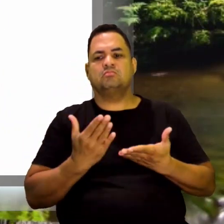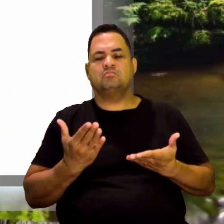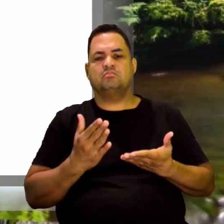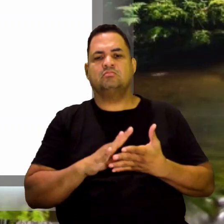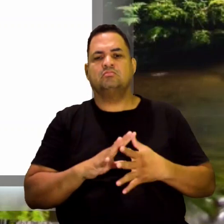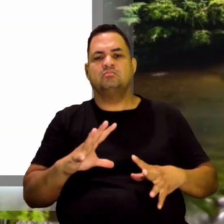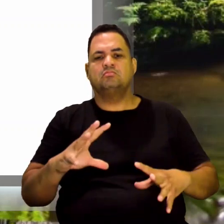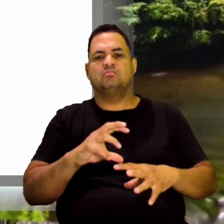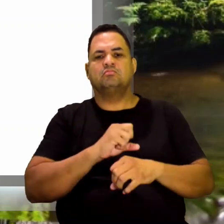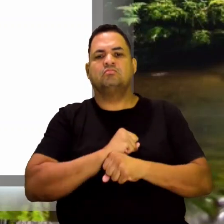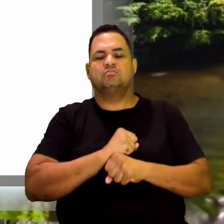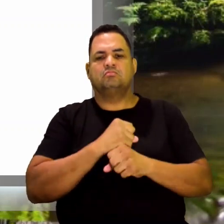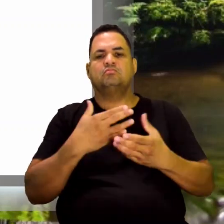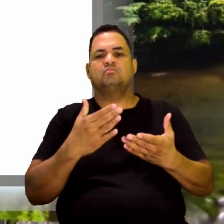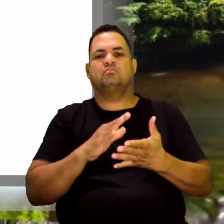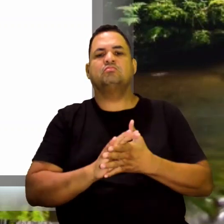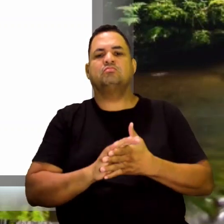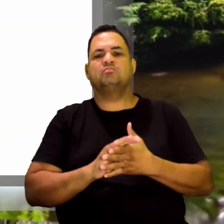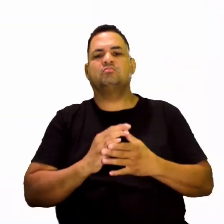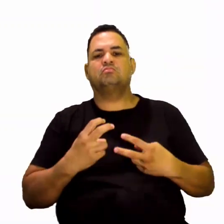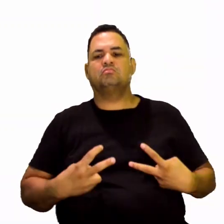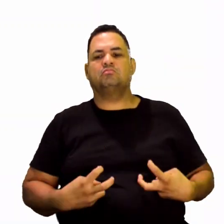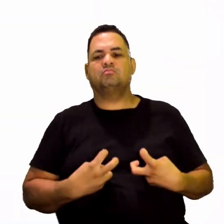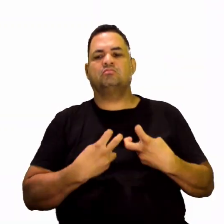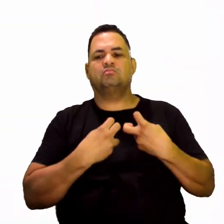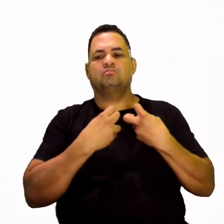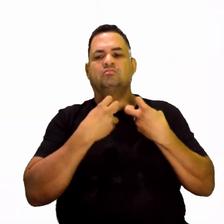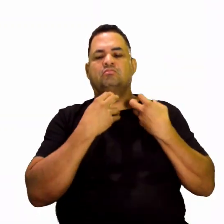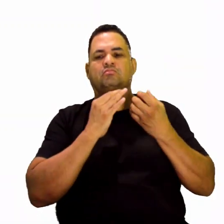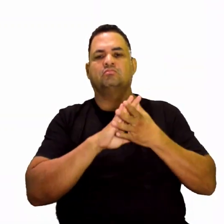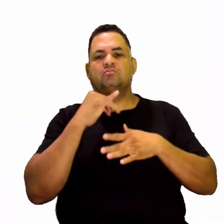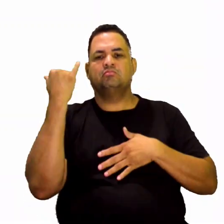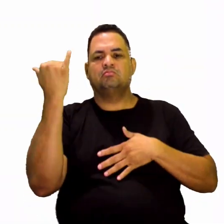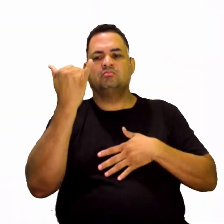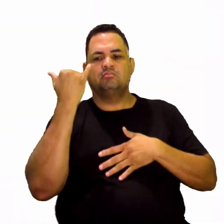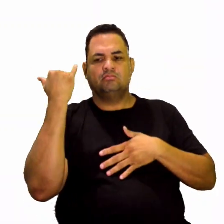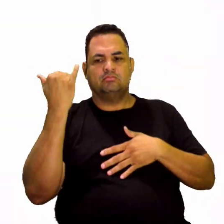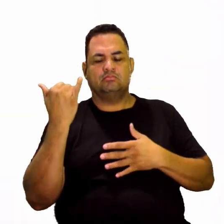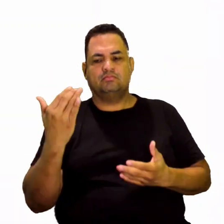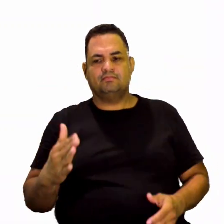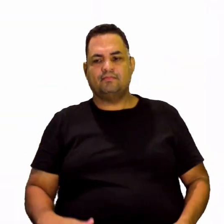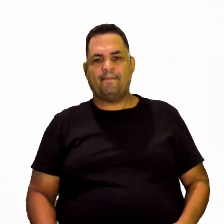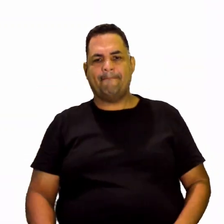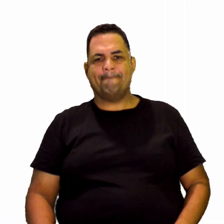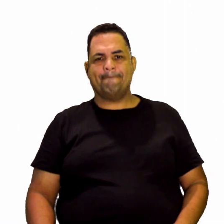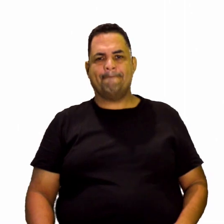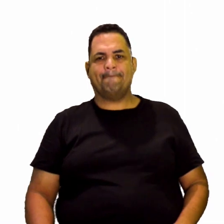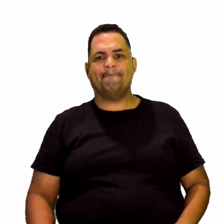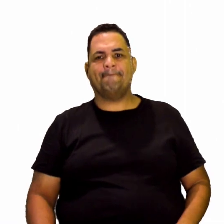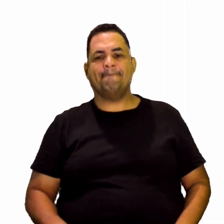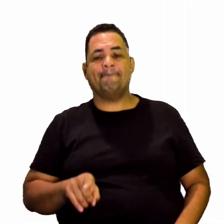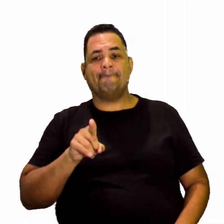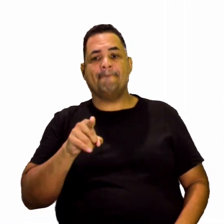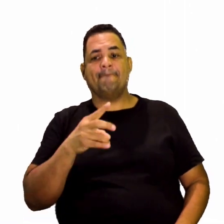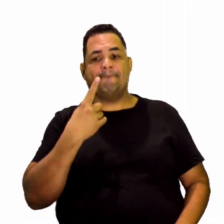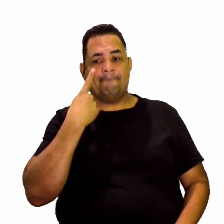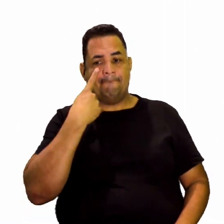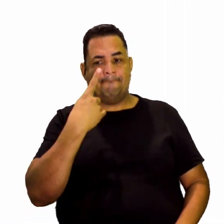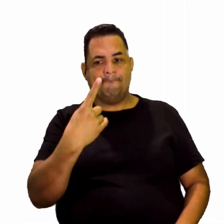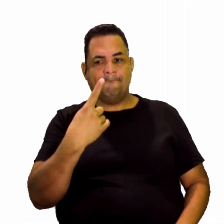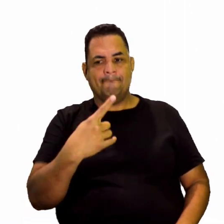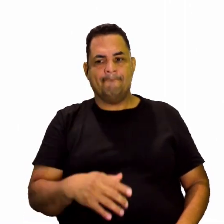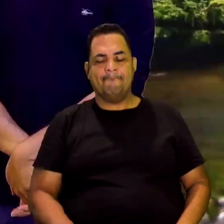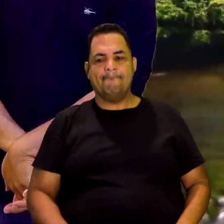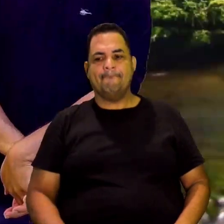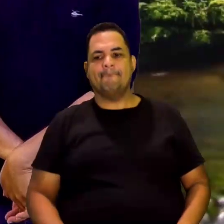a determinados tipos de câncer, galera. Então, é muito importante você estar